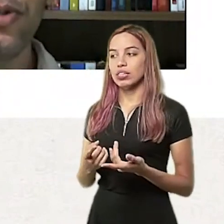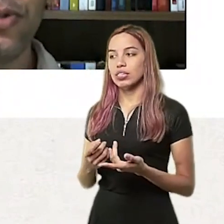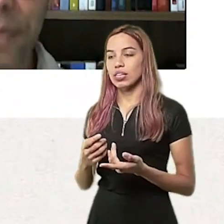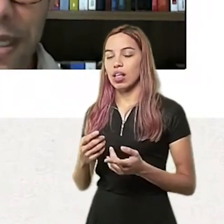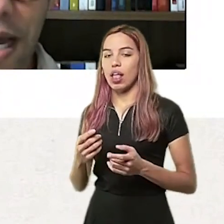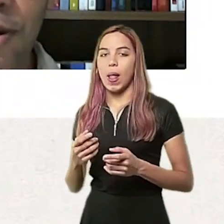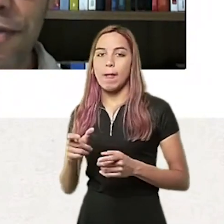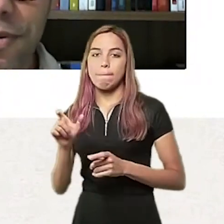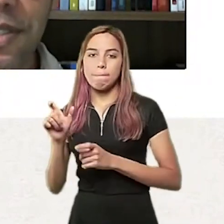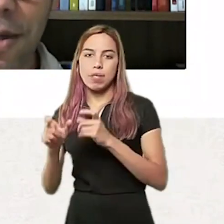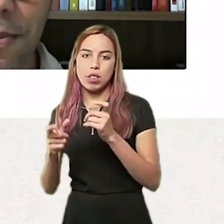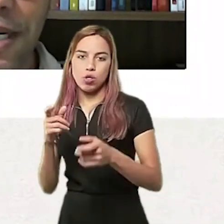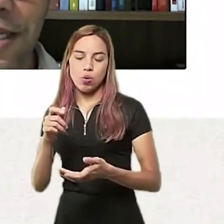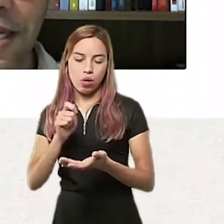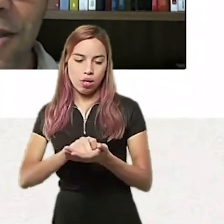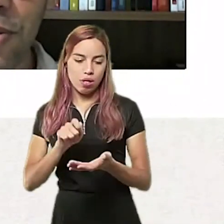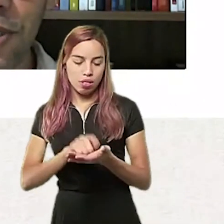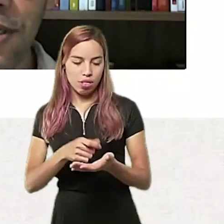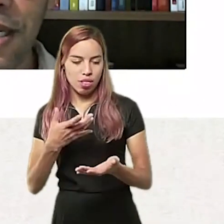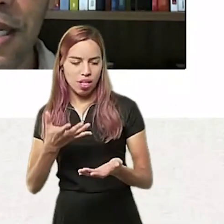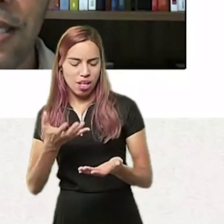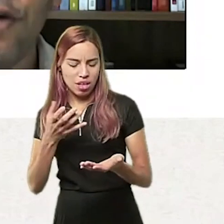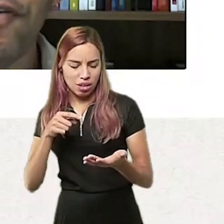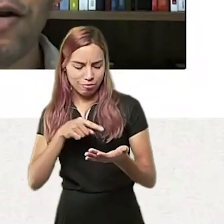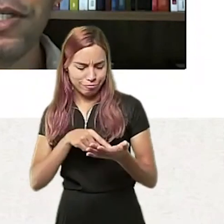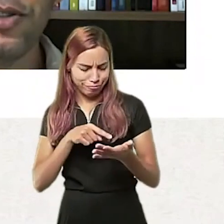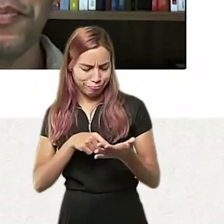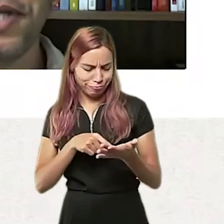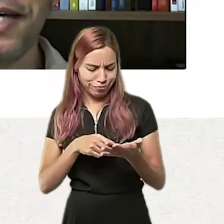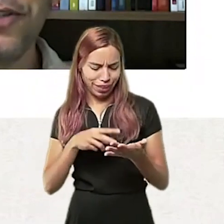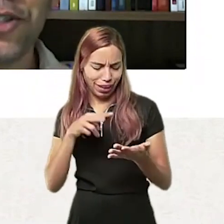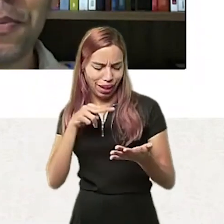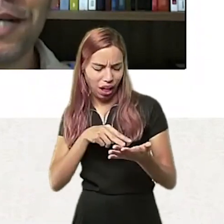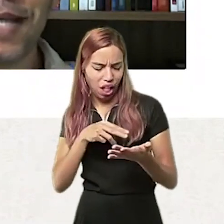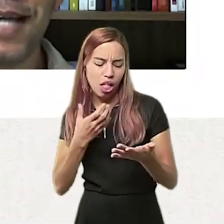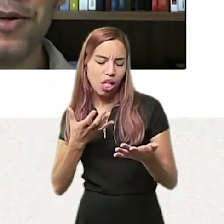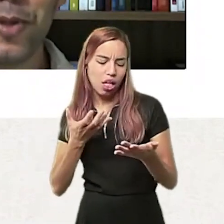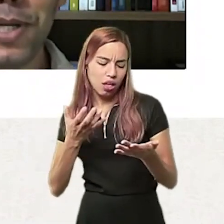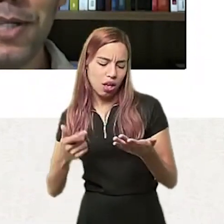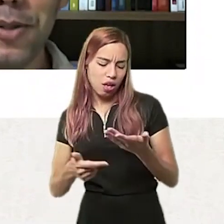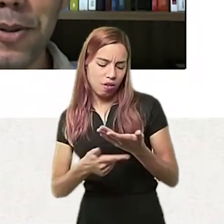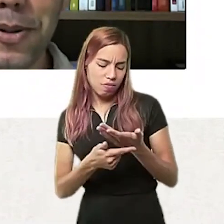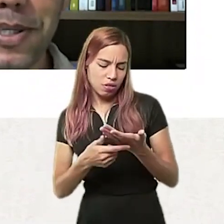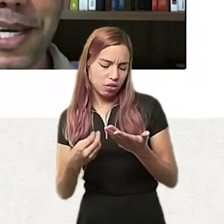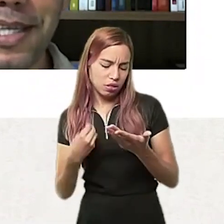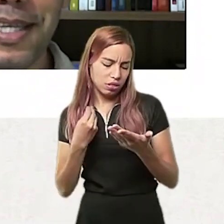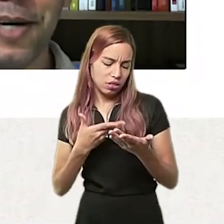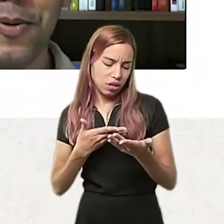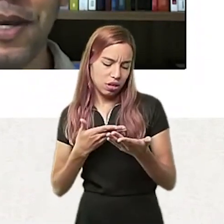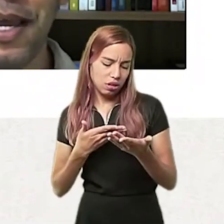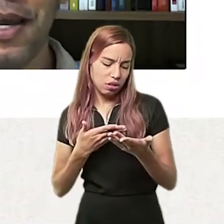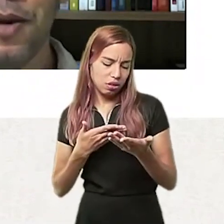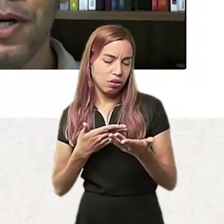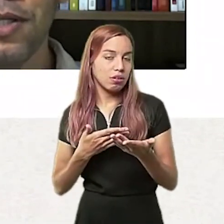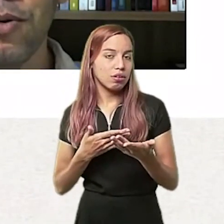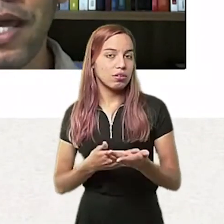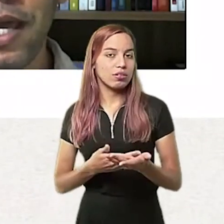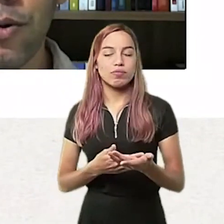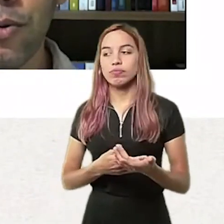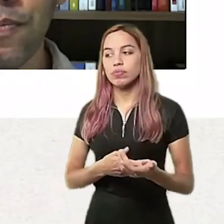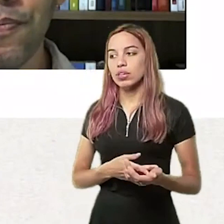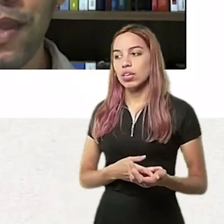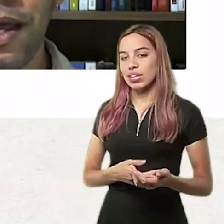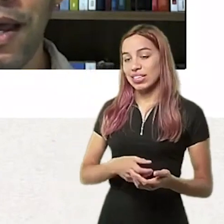a gente costuma dar uma função para a literatura. E eu falo isso porque, antes de mais nada, eu sou leitor, né? Então, quando